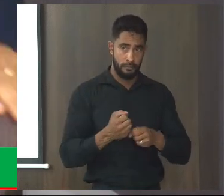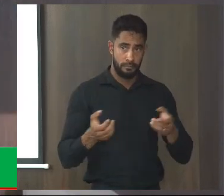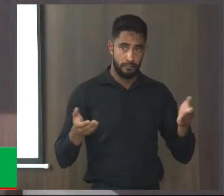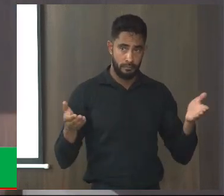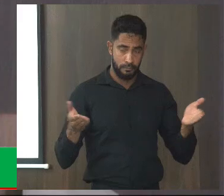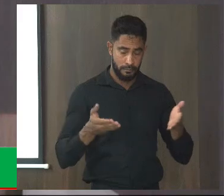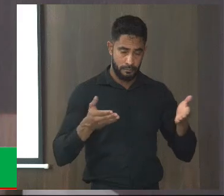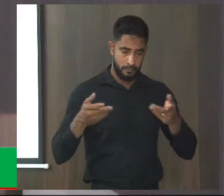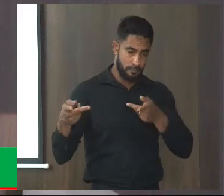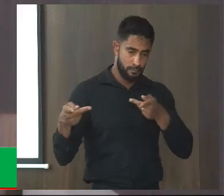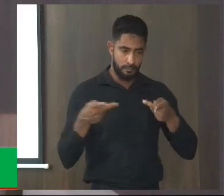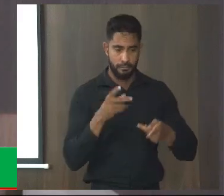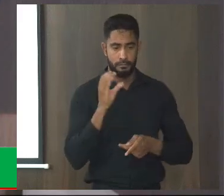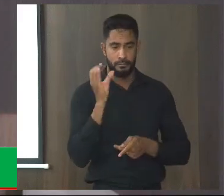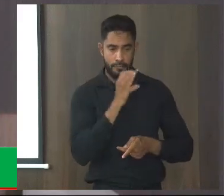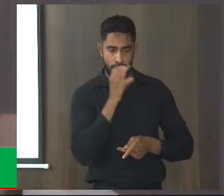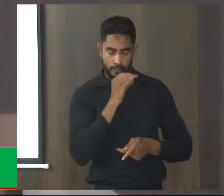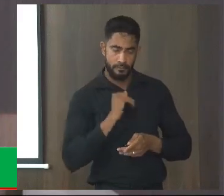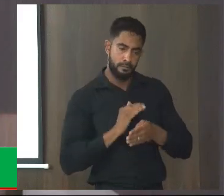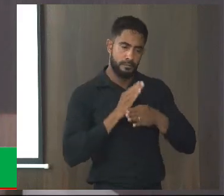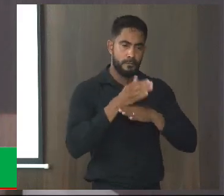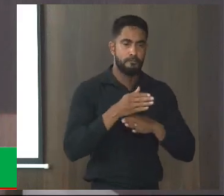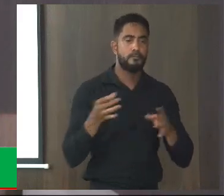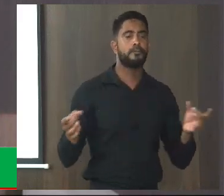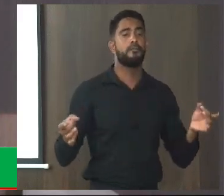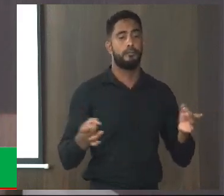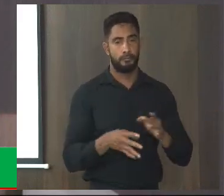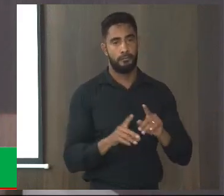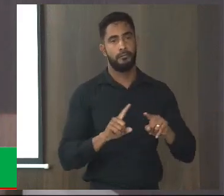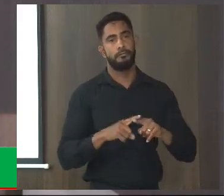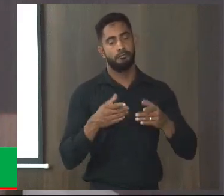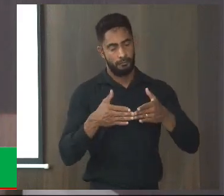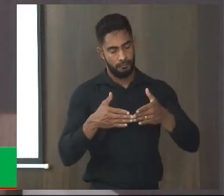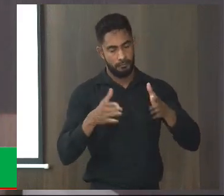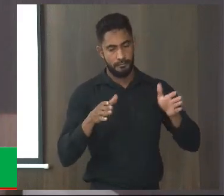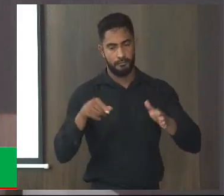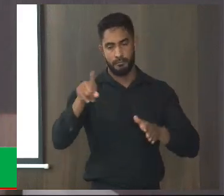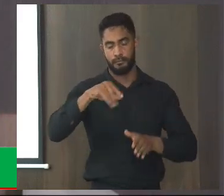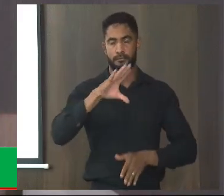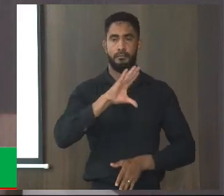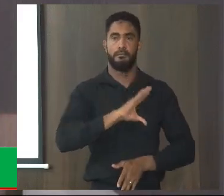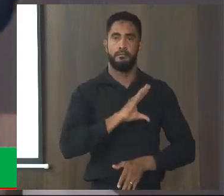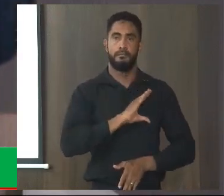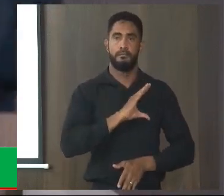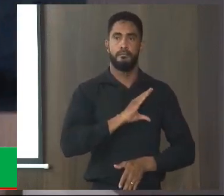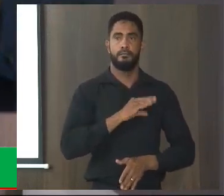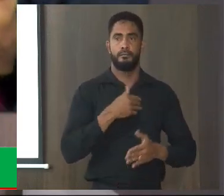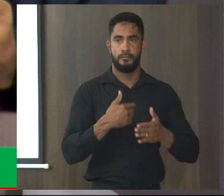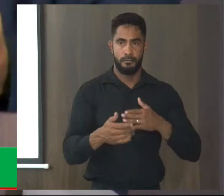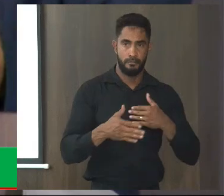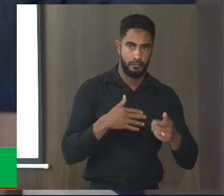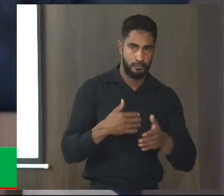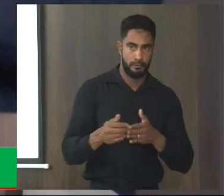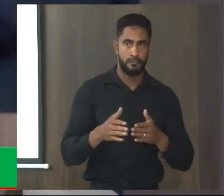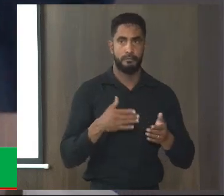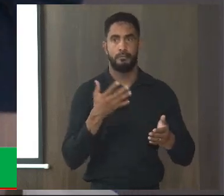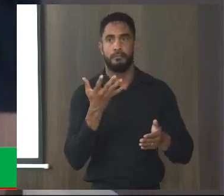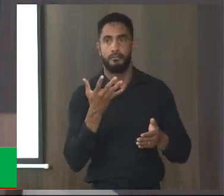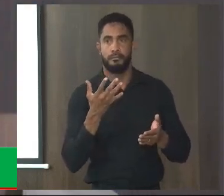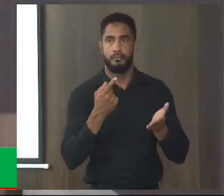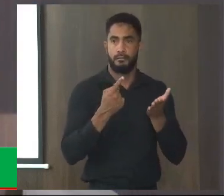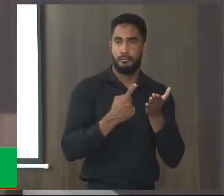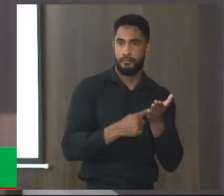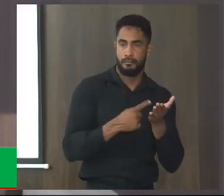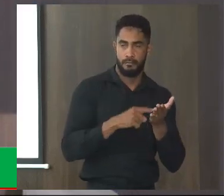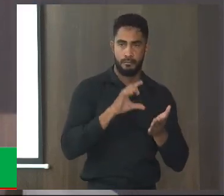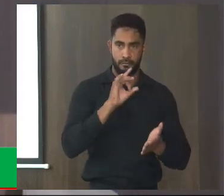me convidaram rápido lá, eu já fui lá e pronto, mas está aberto aos colegas também, se quiser, qualquer um quiser marcar, não só